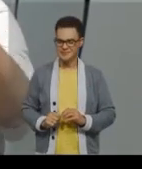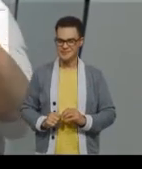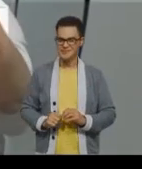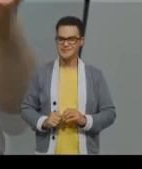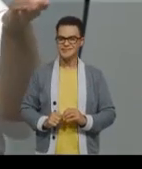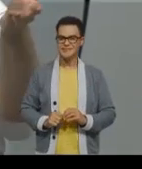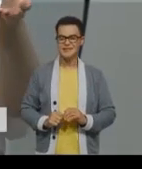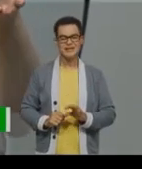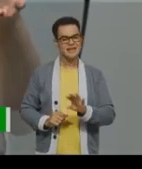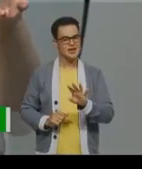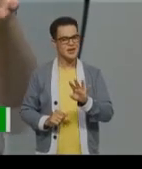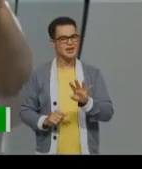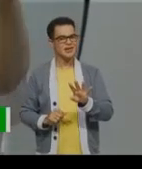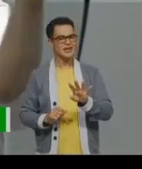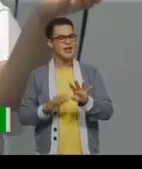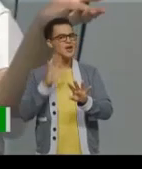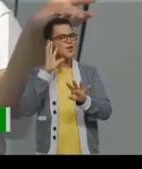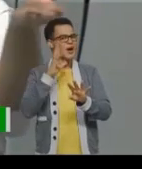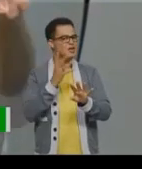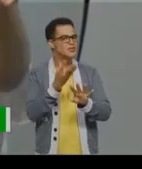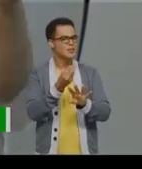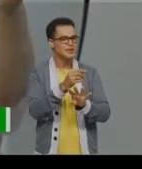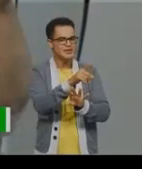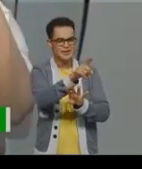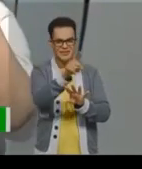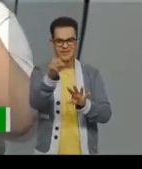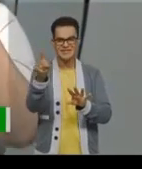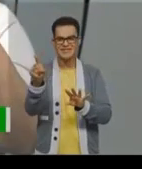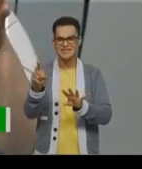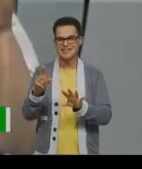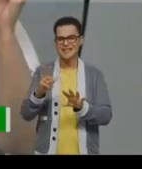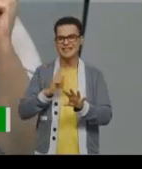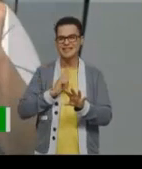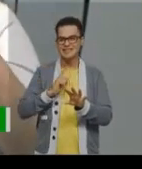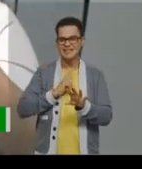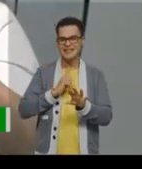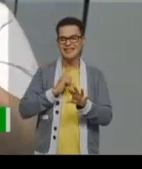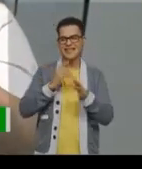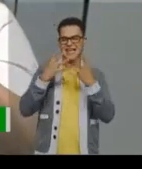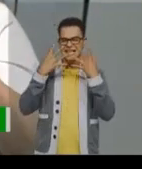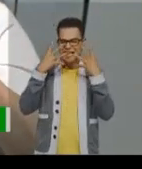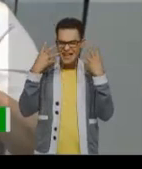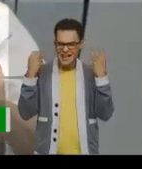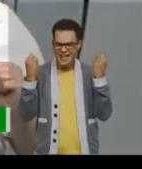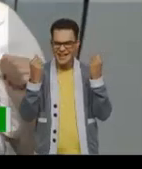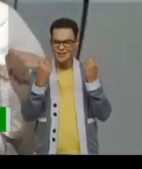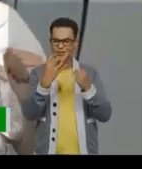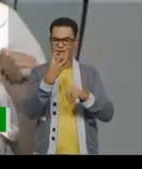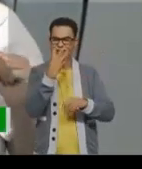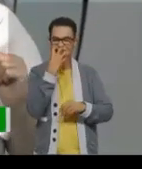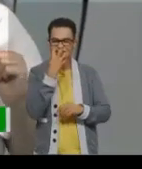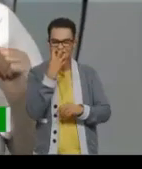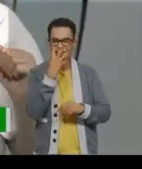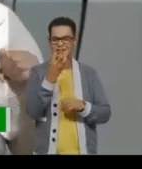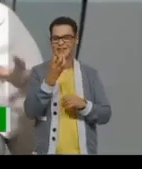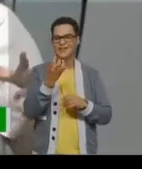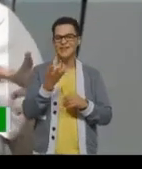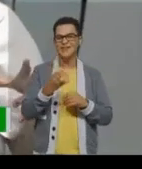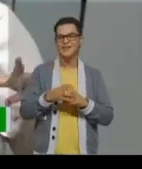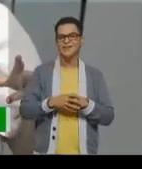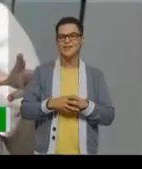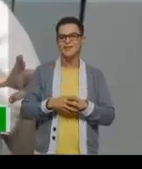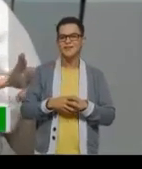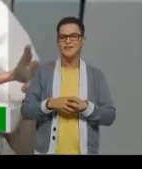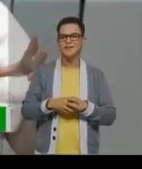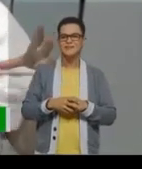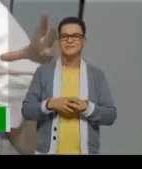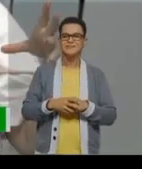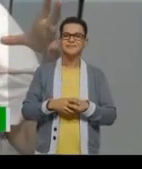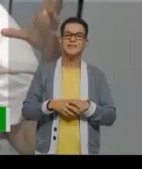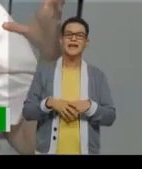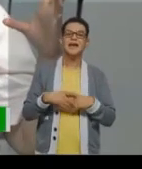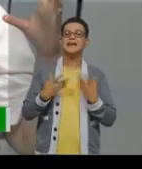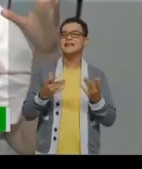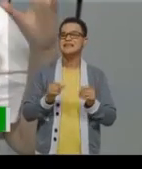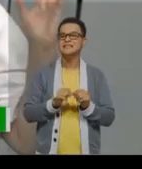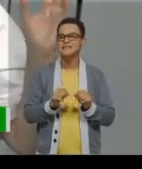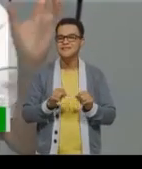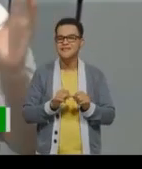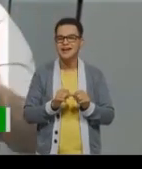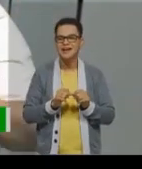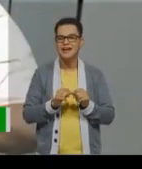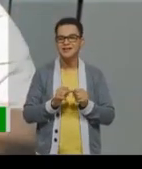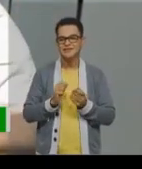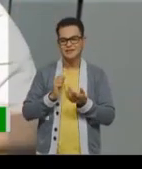Eu acredito que muitos de vocês devem ter pets em casa, gato, cachorro. E aí você compra aquele